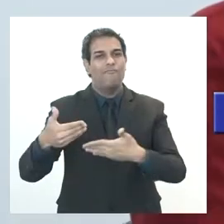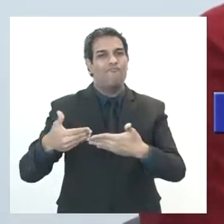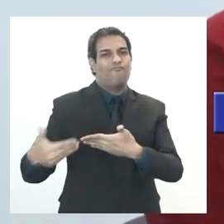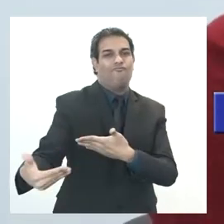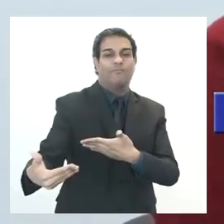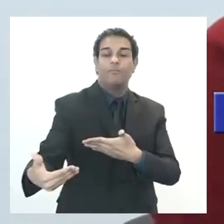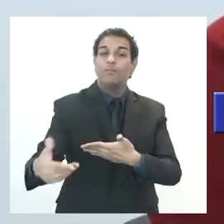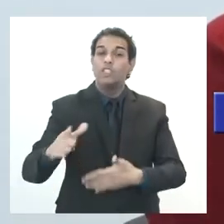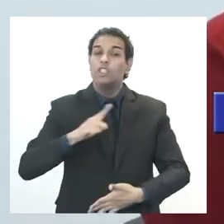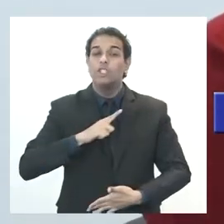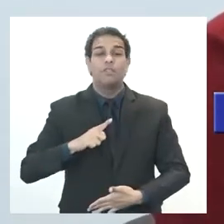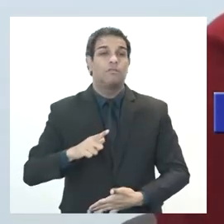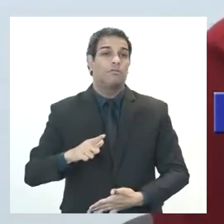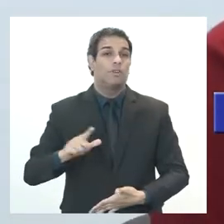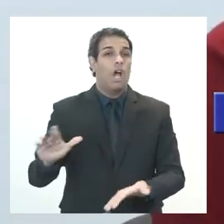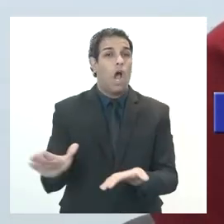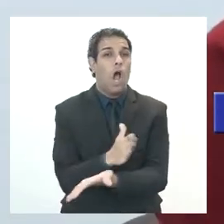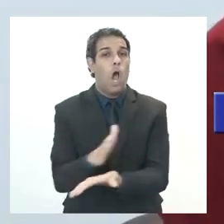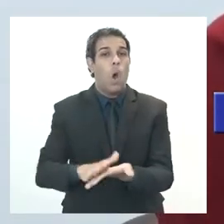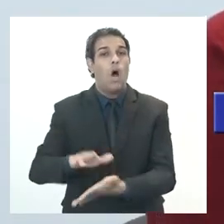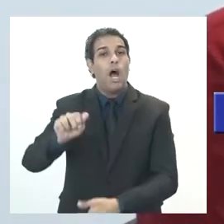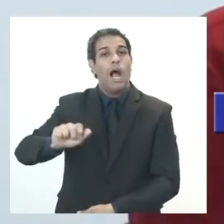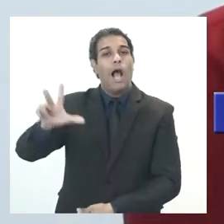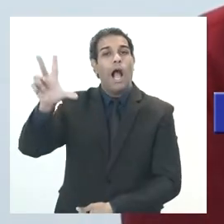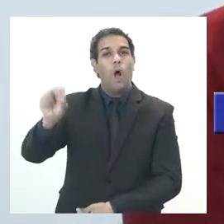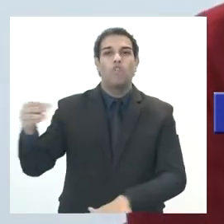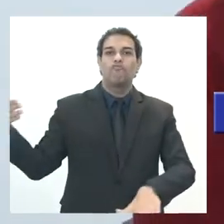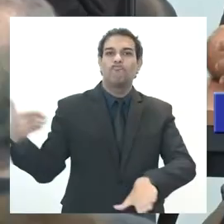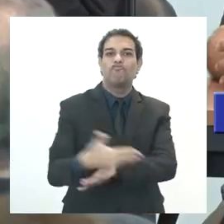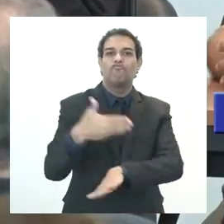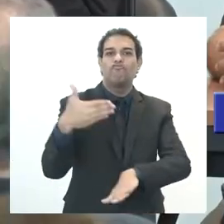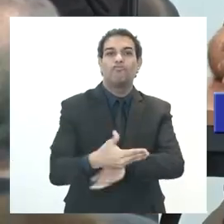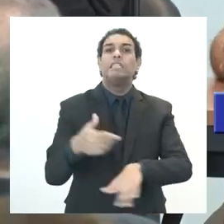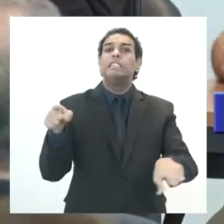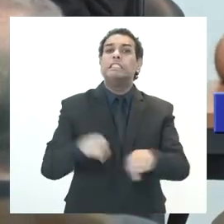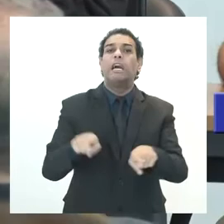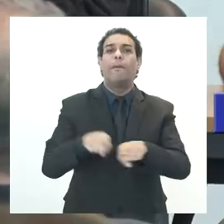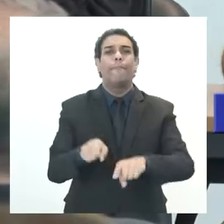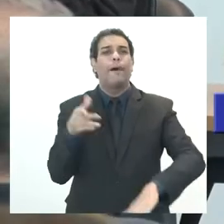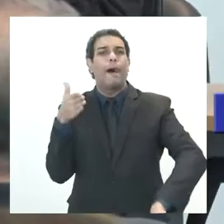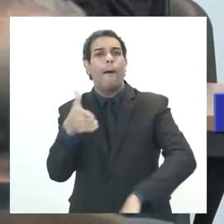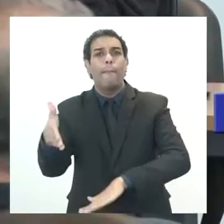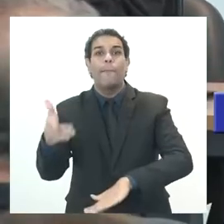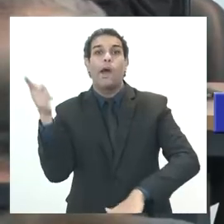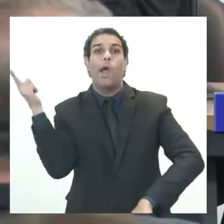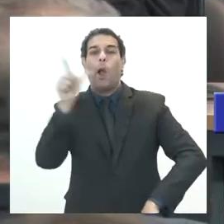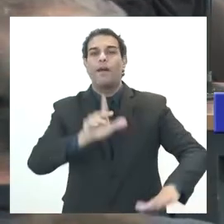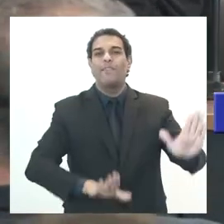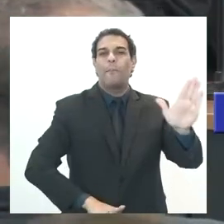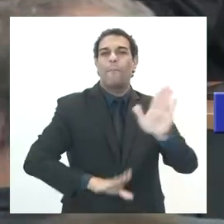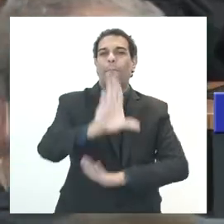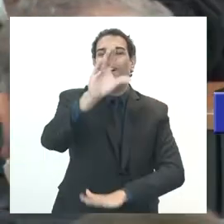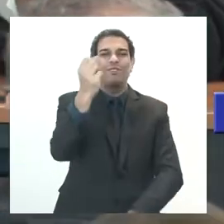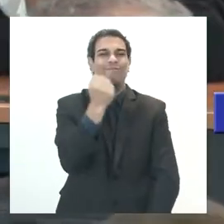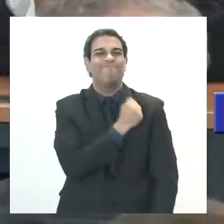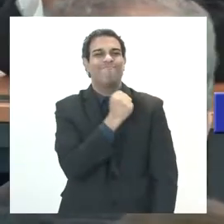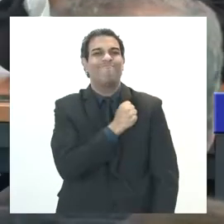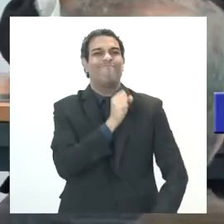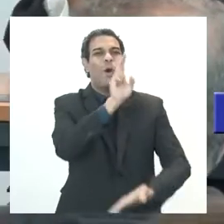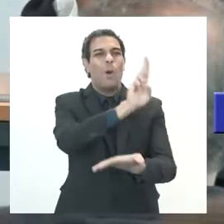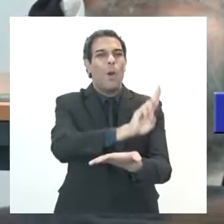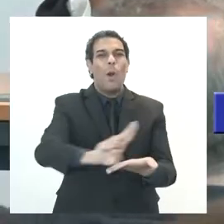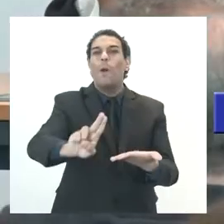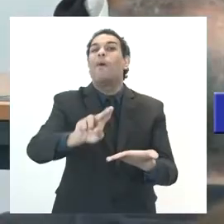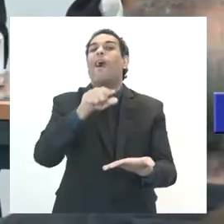muitos ao muitos jovens colocando nas suas redes sociais a satisfação de terem passado na UERJ que é uma